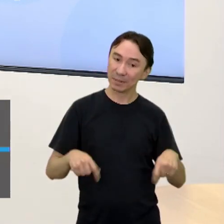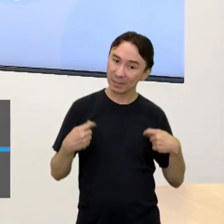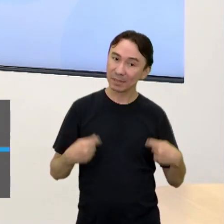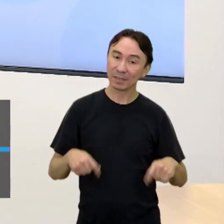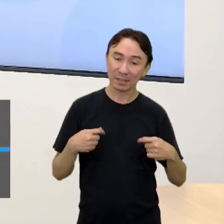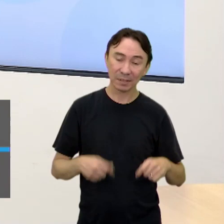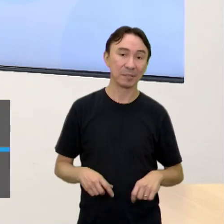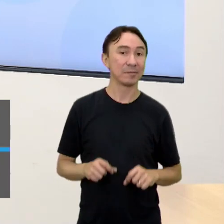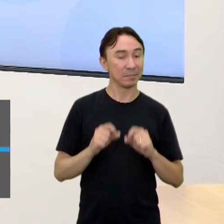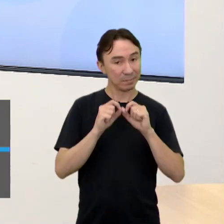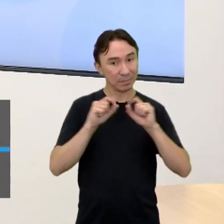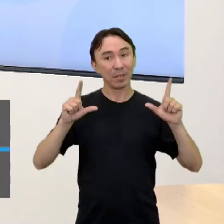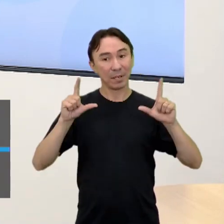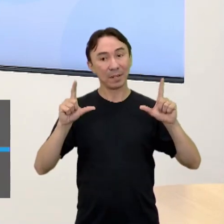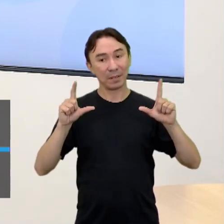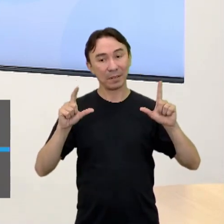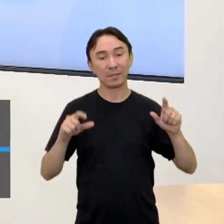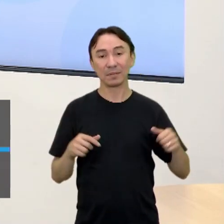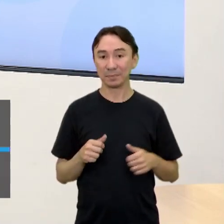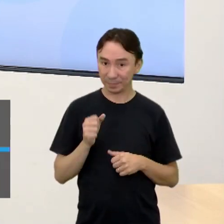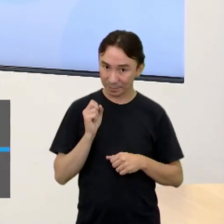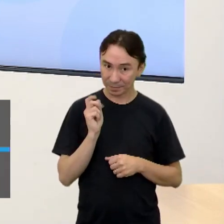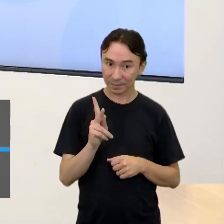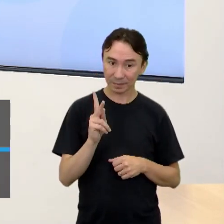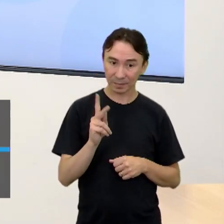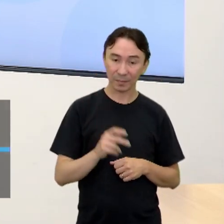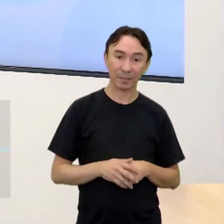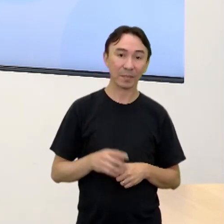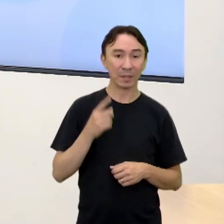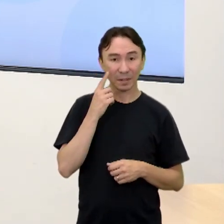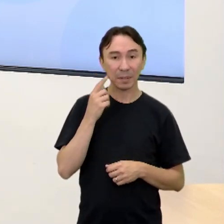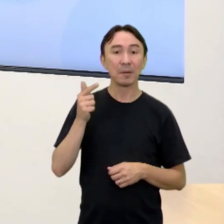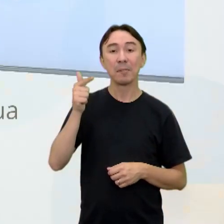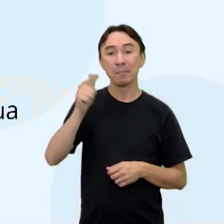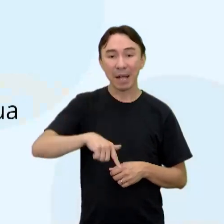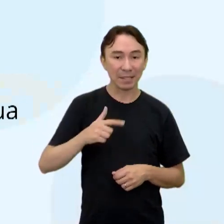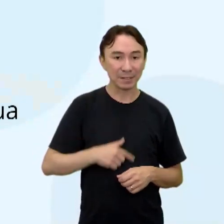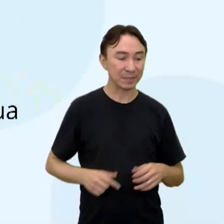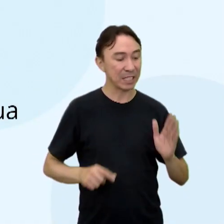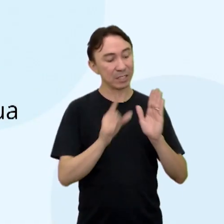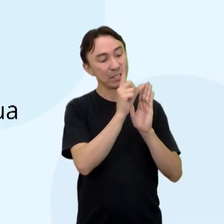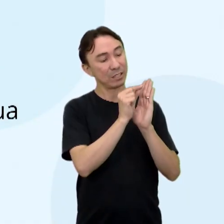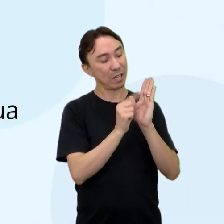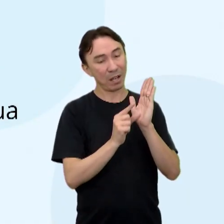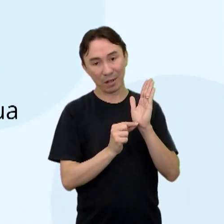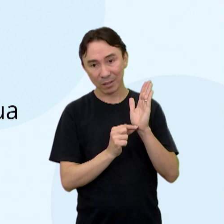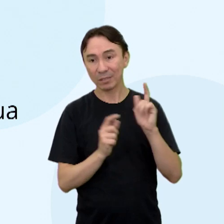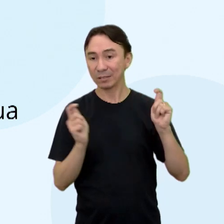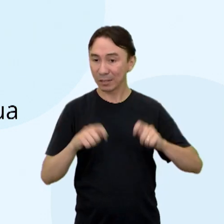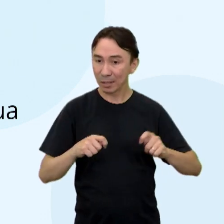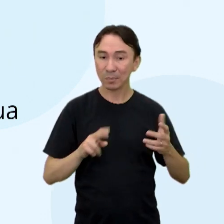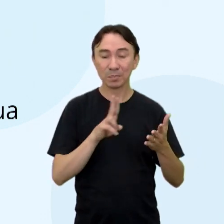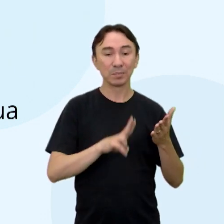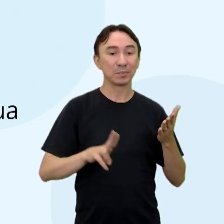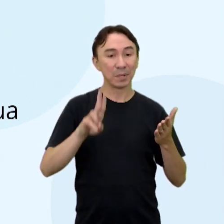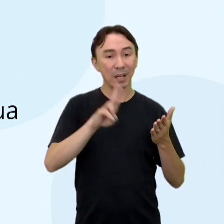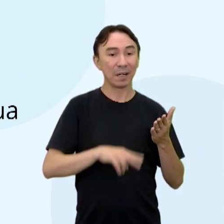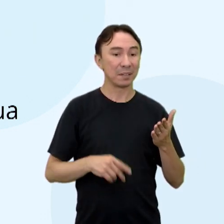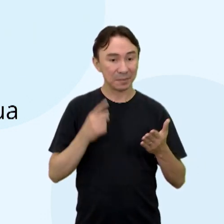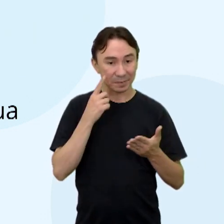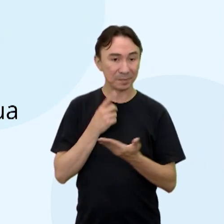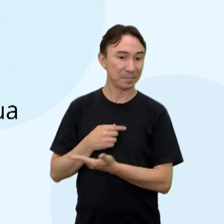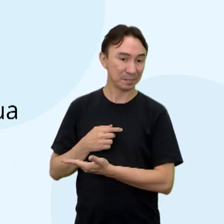da Imprensa Internacional. Recursos digitais que podemos utilizar. Então, olha só, para lá. Canais de informação esses,